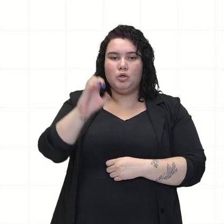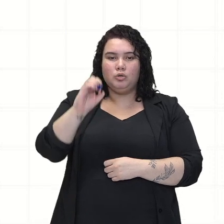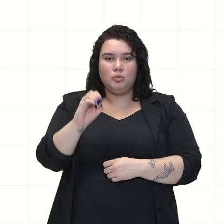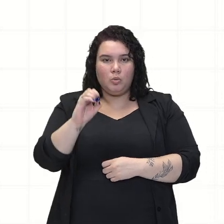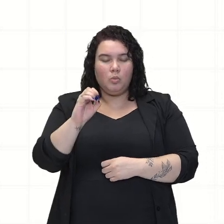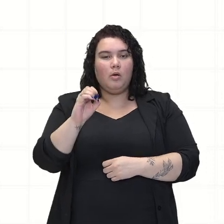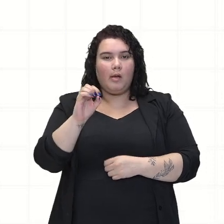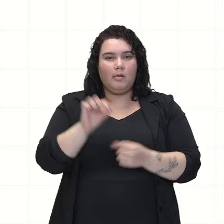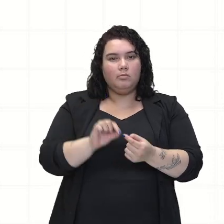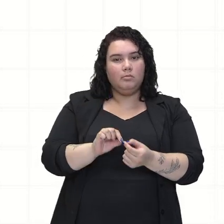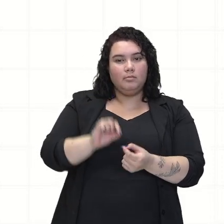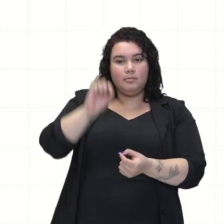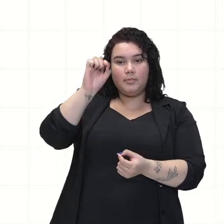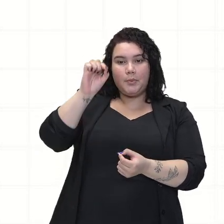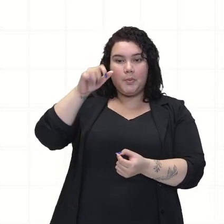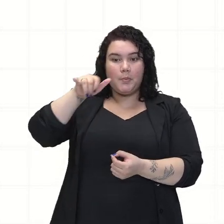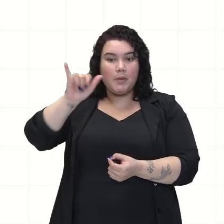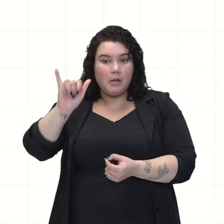né?